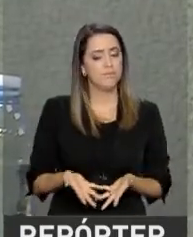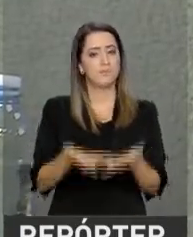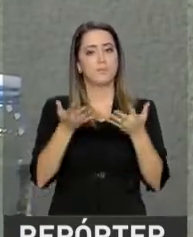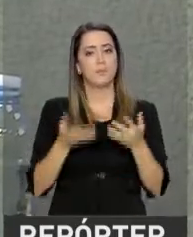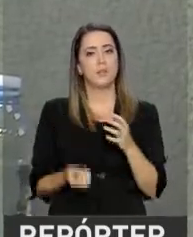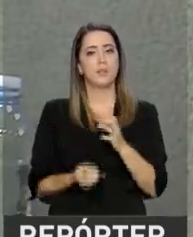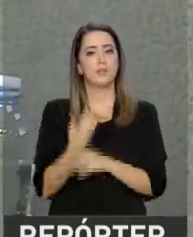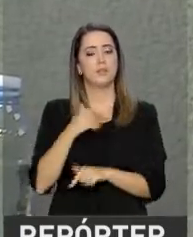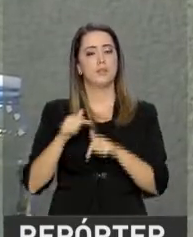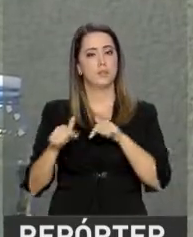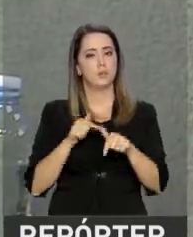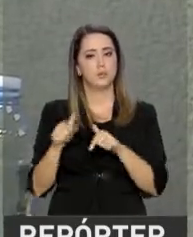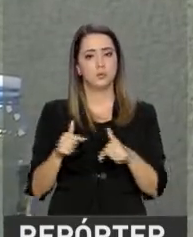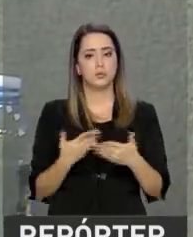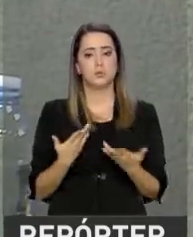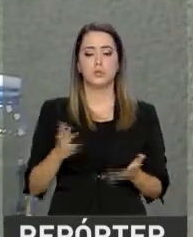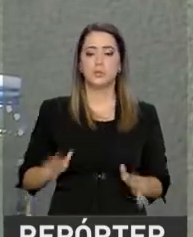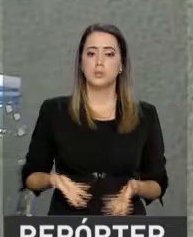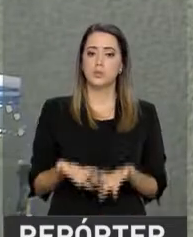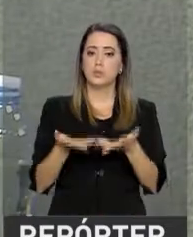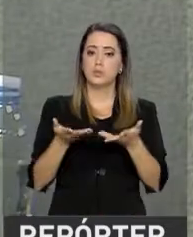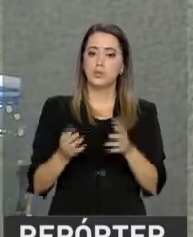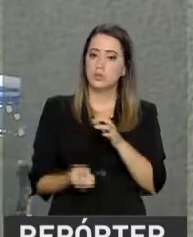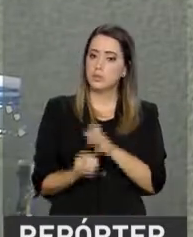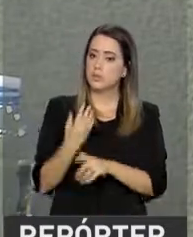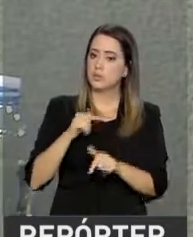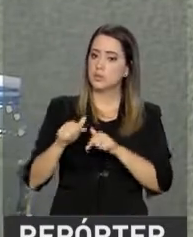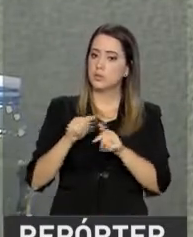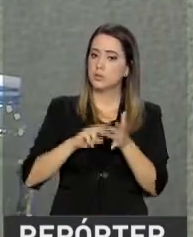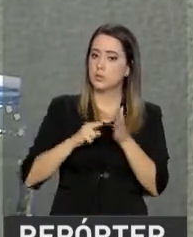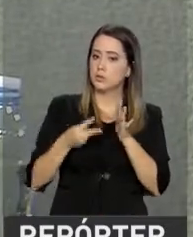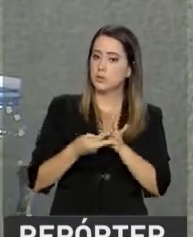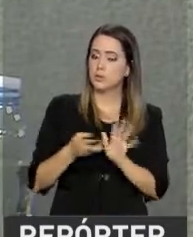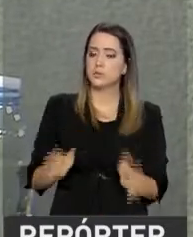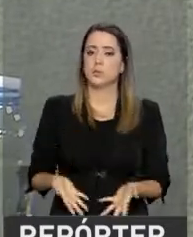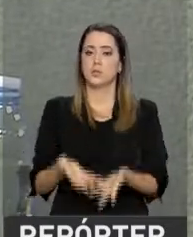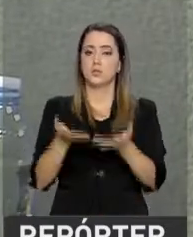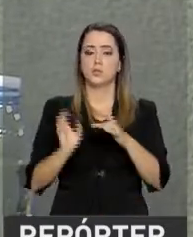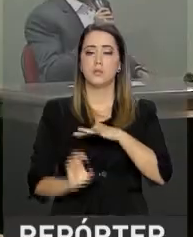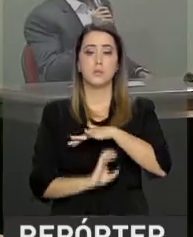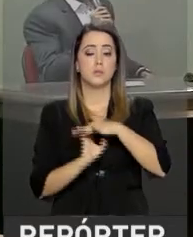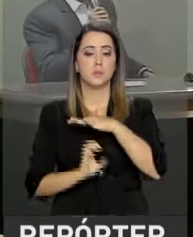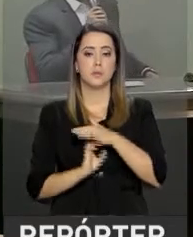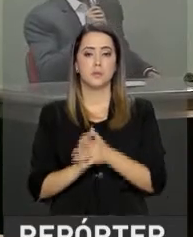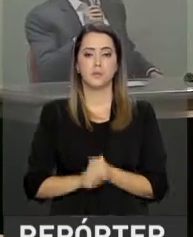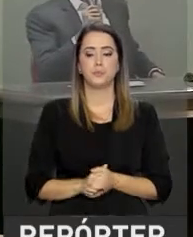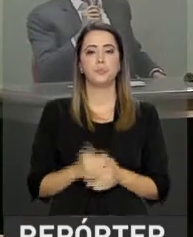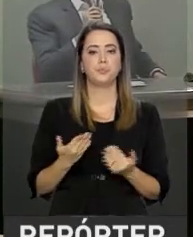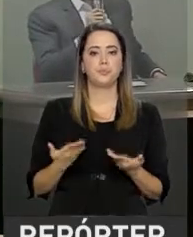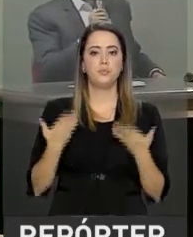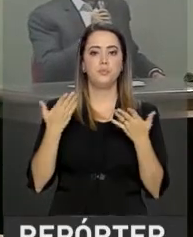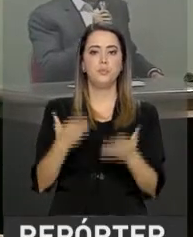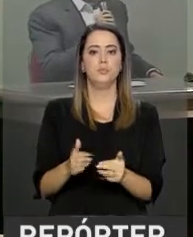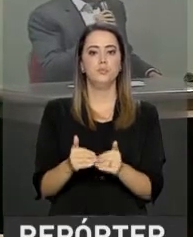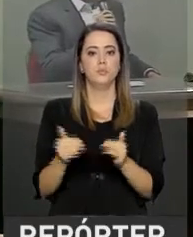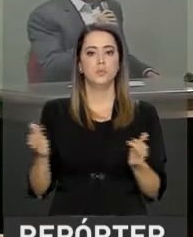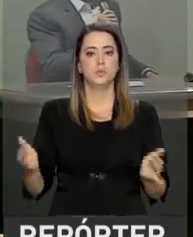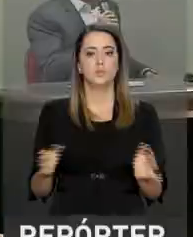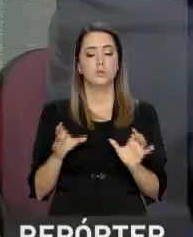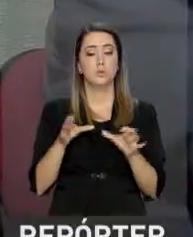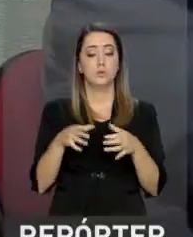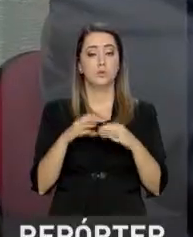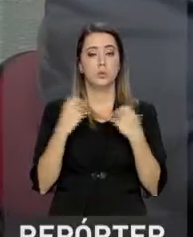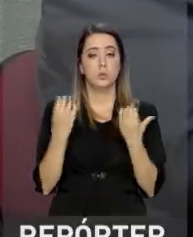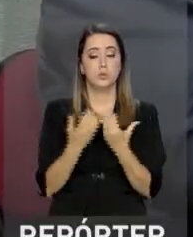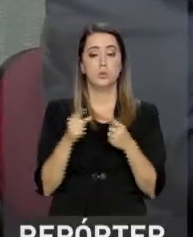exatamente a empregabilidade. Incentivar a empregabilidade significa incentivar a iniciativa privada. Temer participou da abertura da sessão